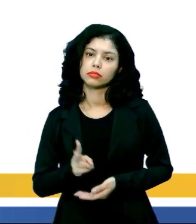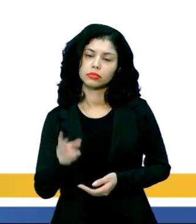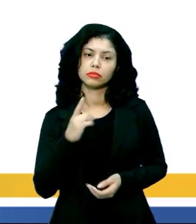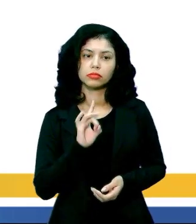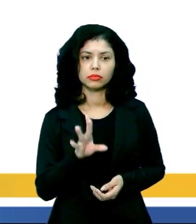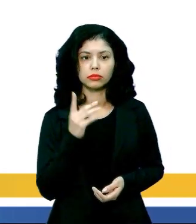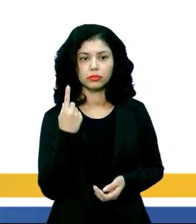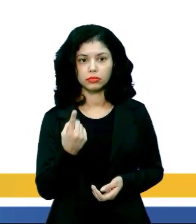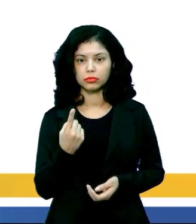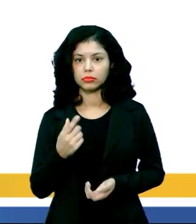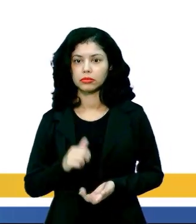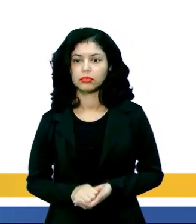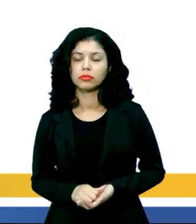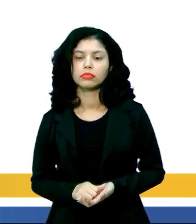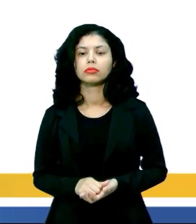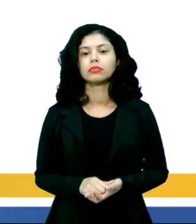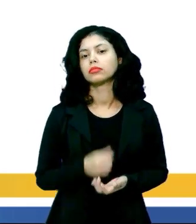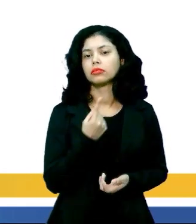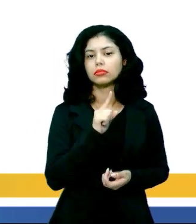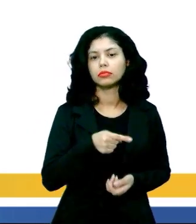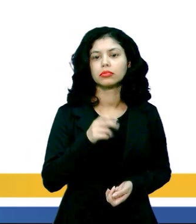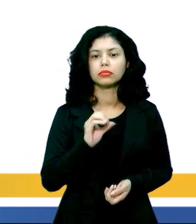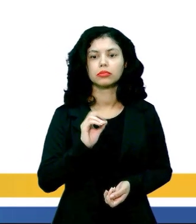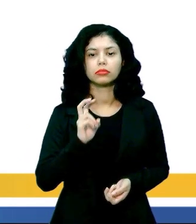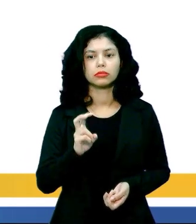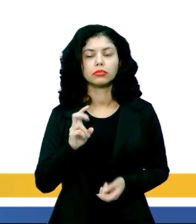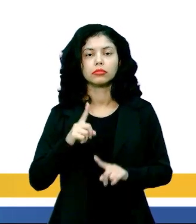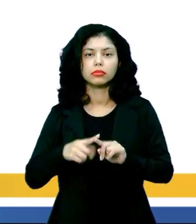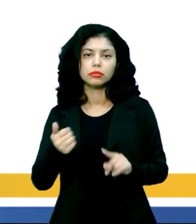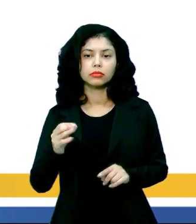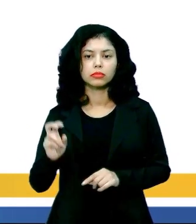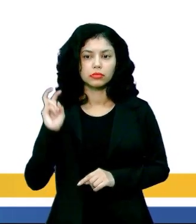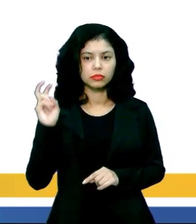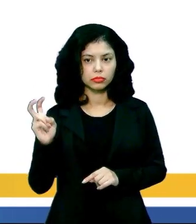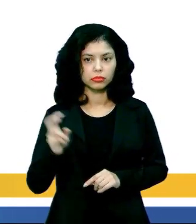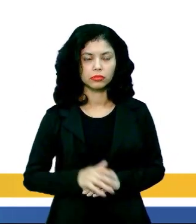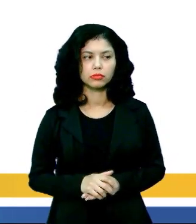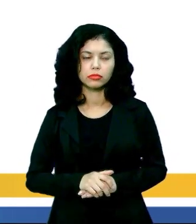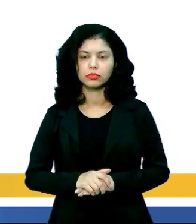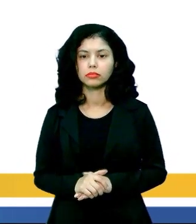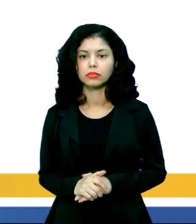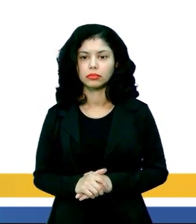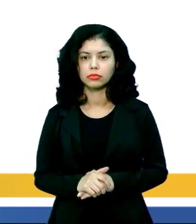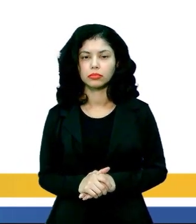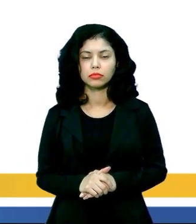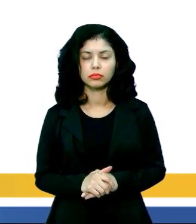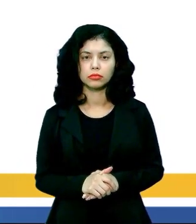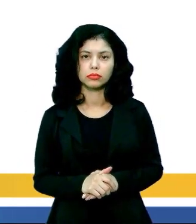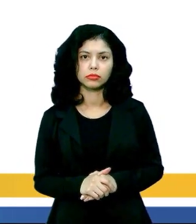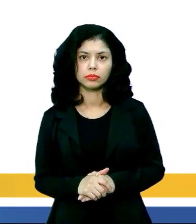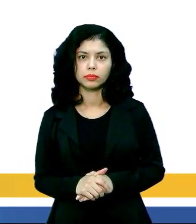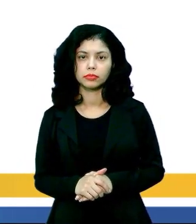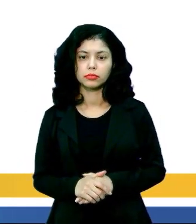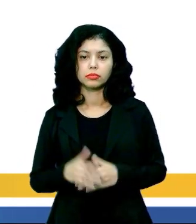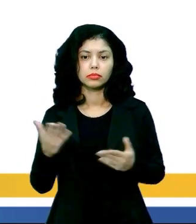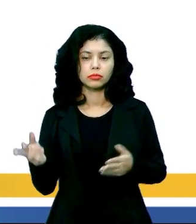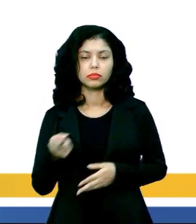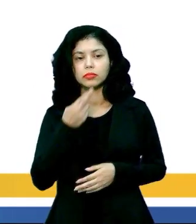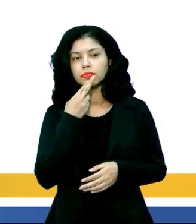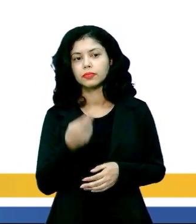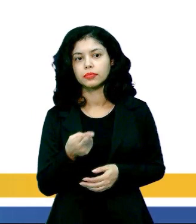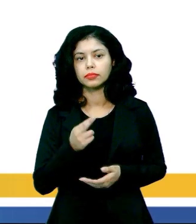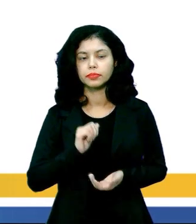porque só tem uma base 10, então fica 1,05 vezes 10 elevado a menos 5 mol por litro. Essa